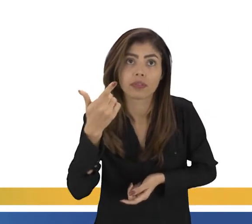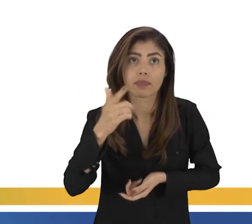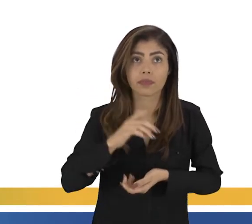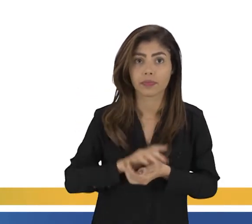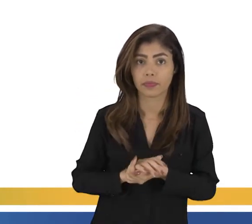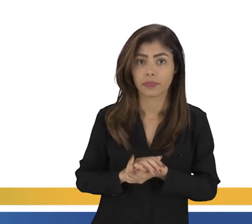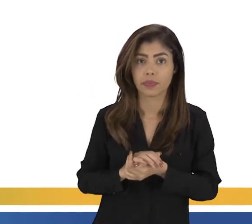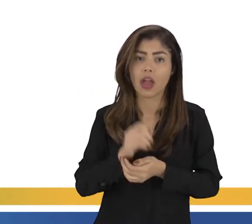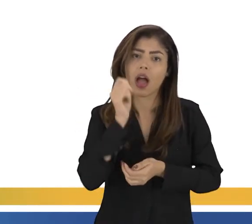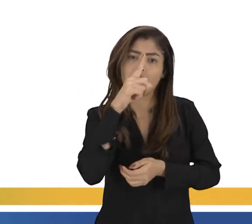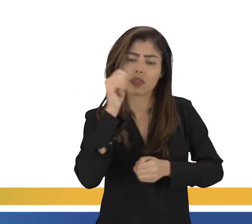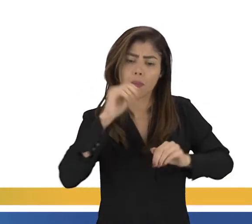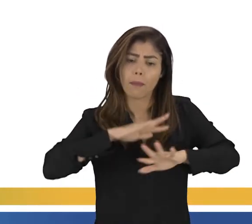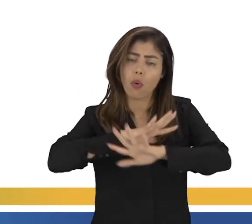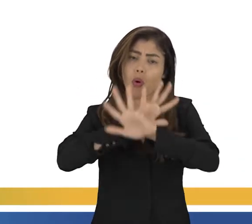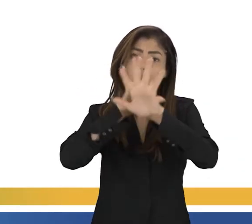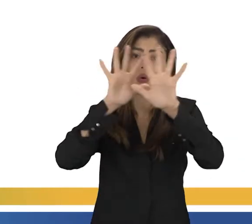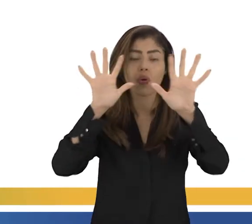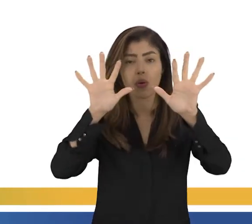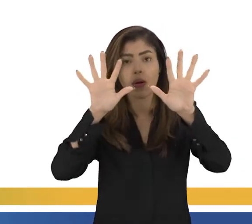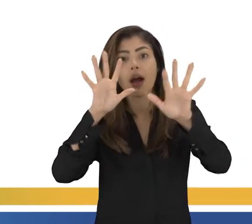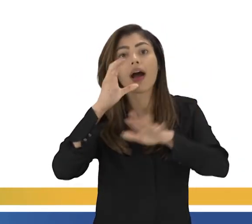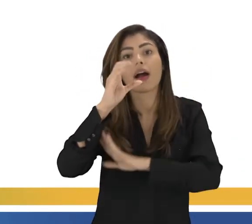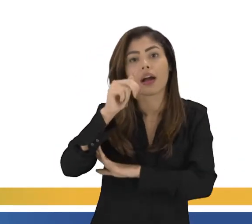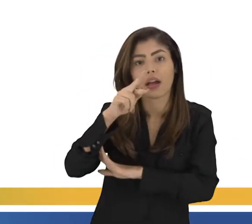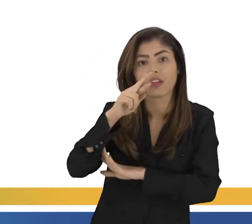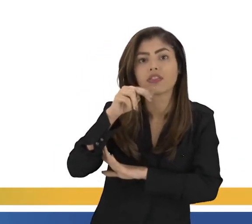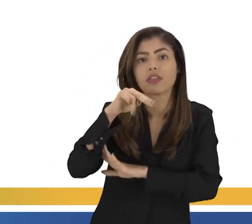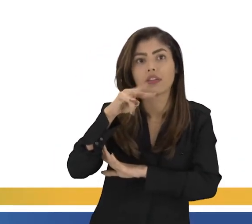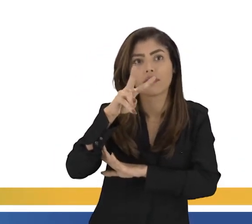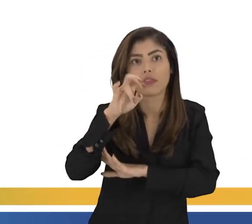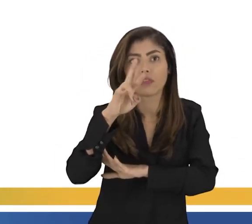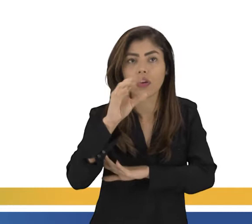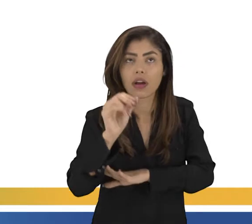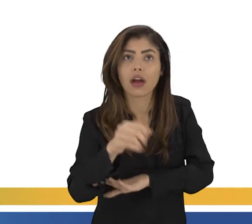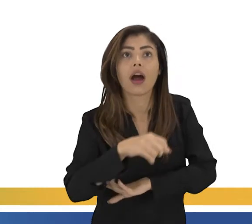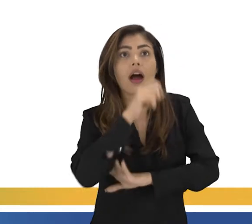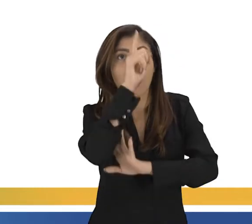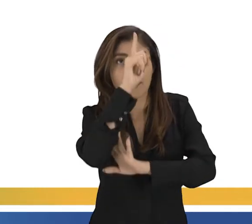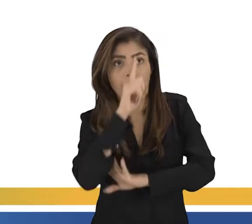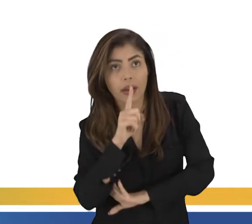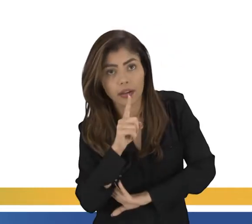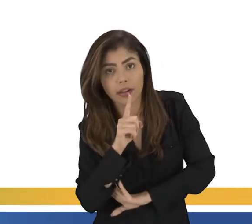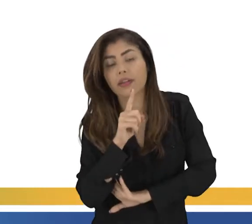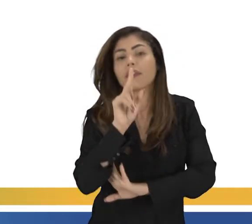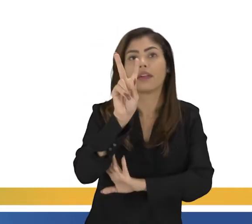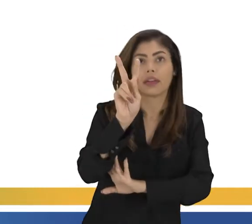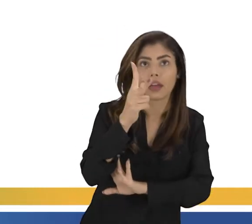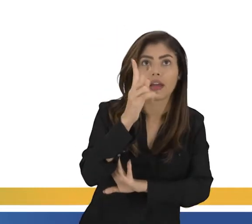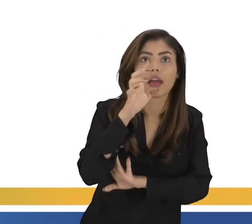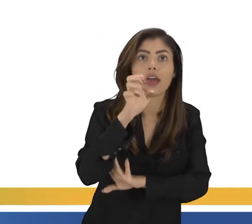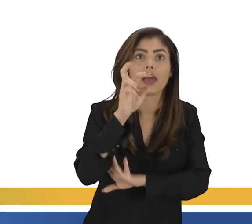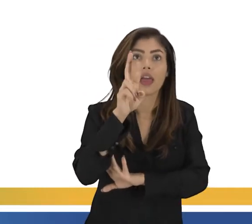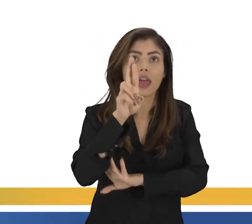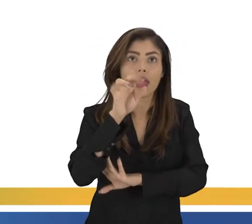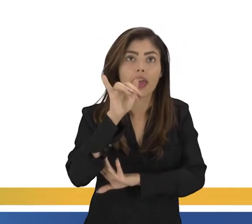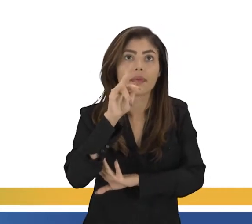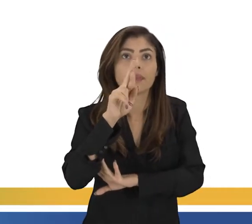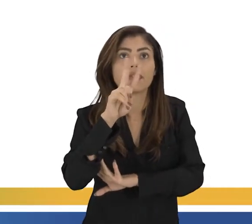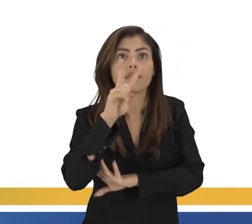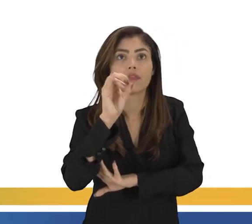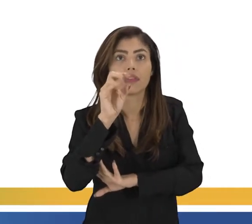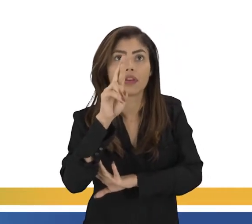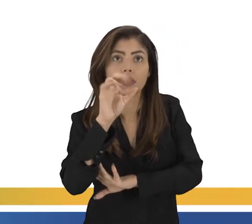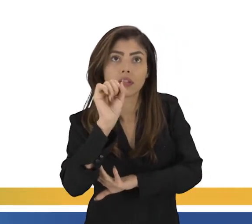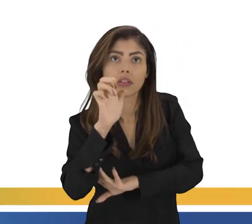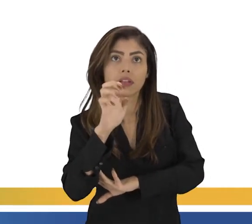um azul um pouco mais claro, os carnívoros. Depois o amarelinho ali nós estamos vendo os herbívoros. Depois nós estamos vendo os